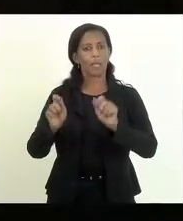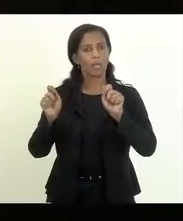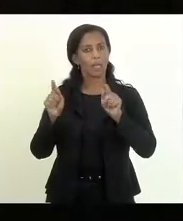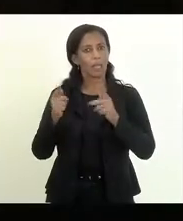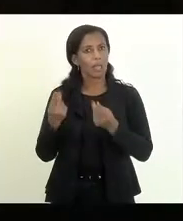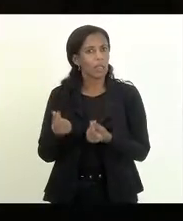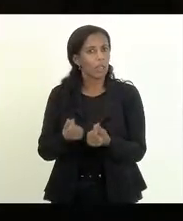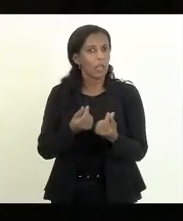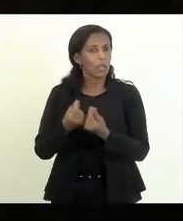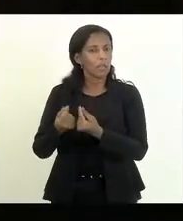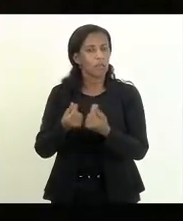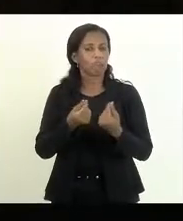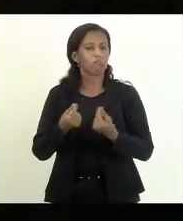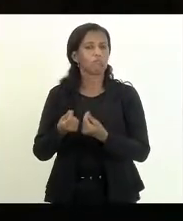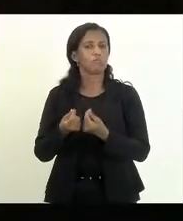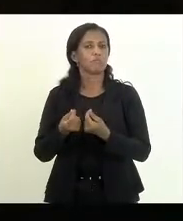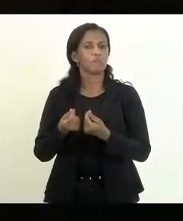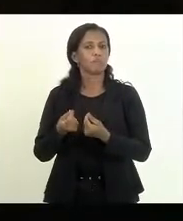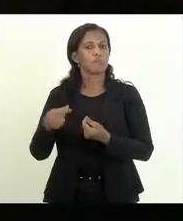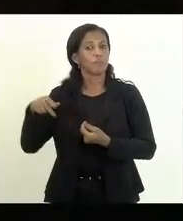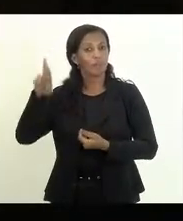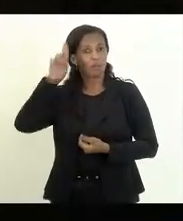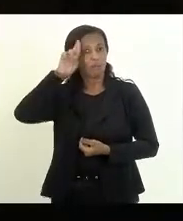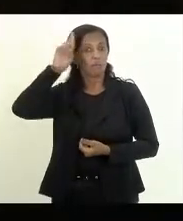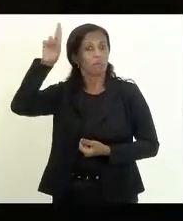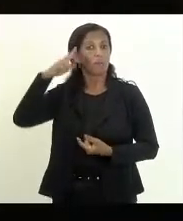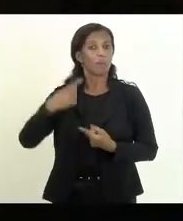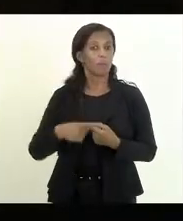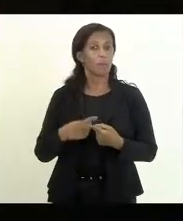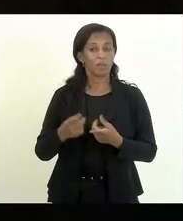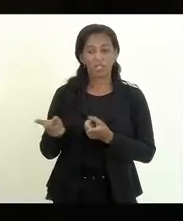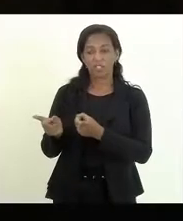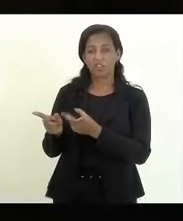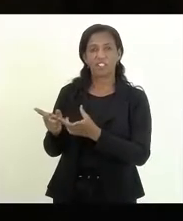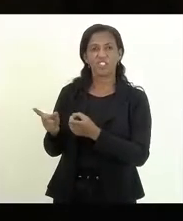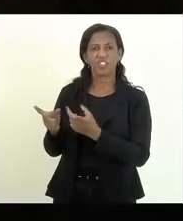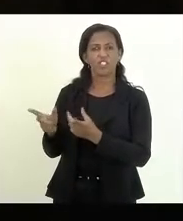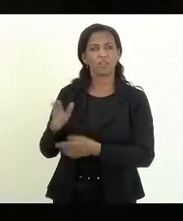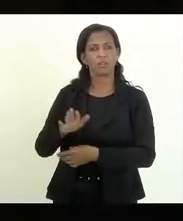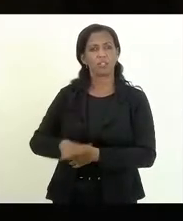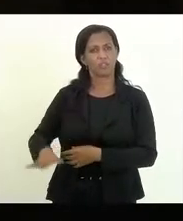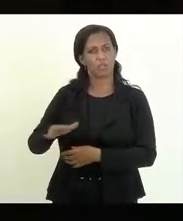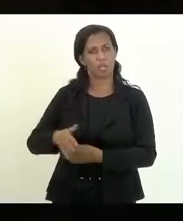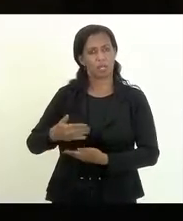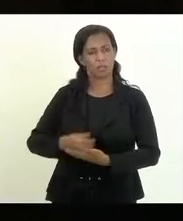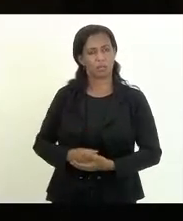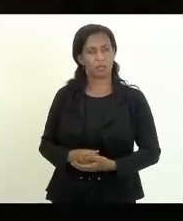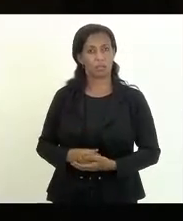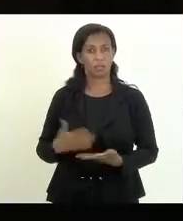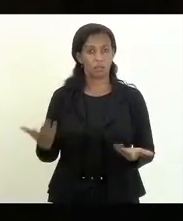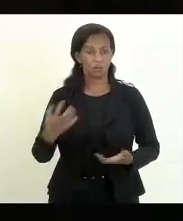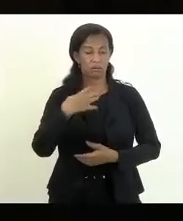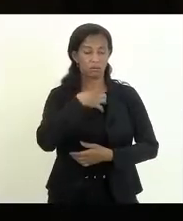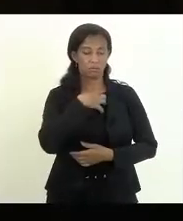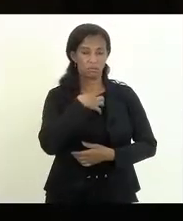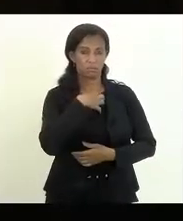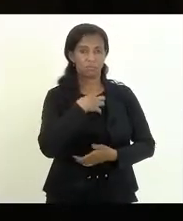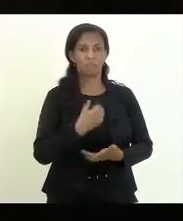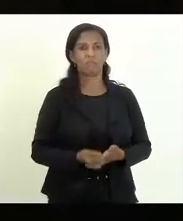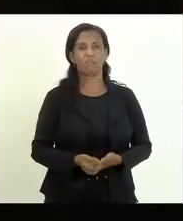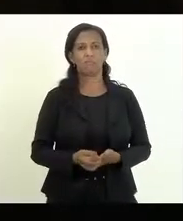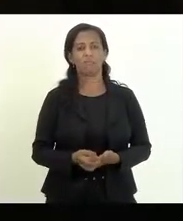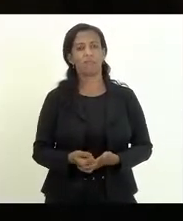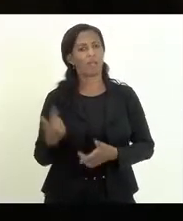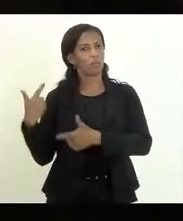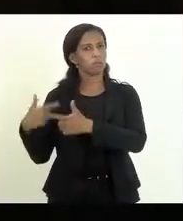lucro para o seu senhor, porque eles vendiam as crianças. Então, nesse sentido, é um